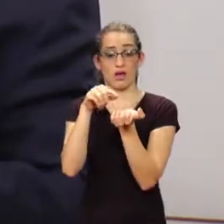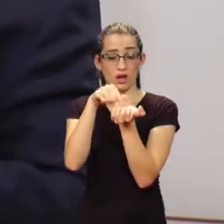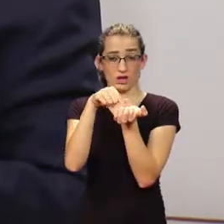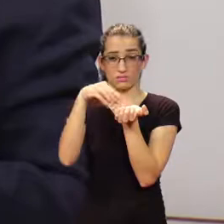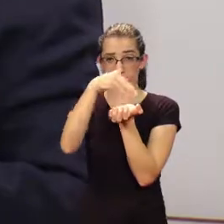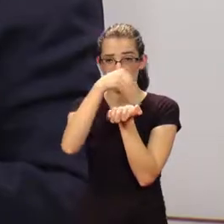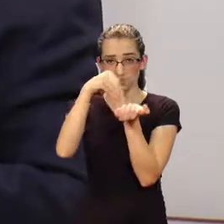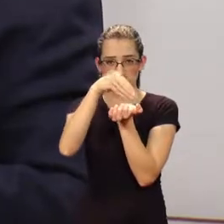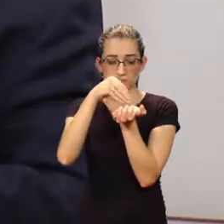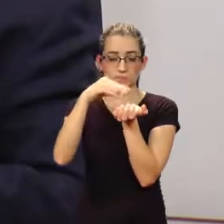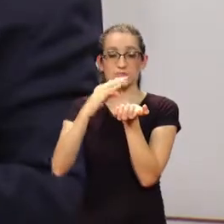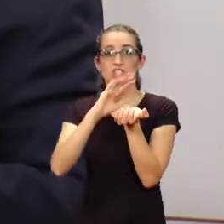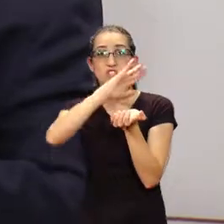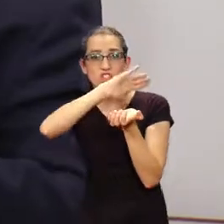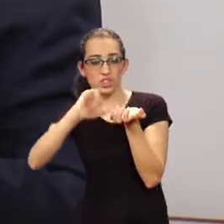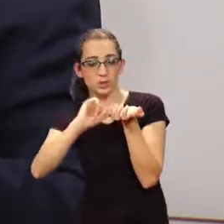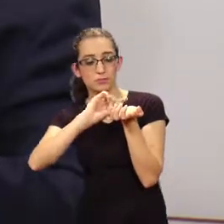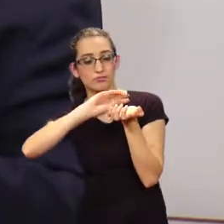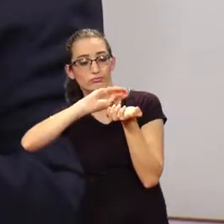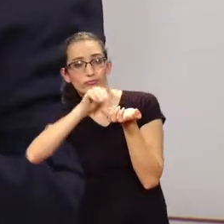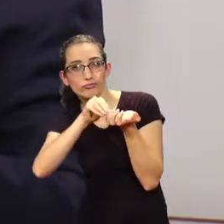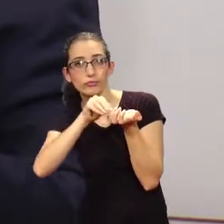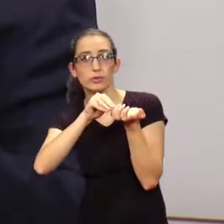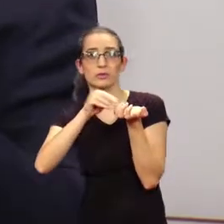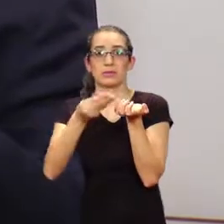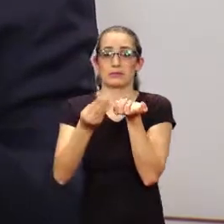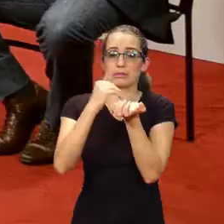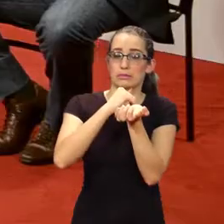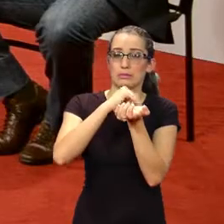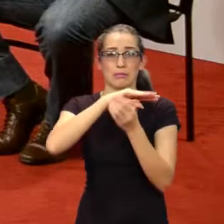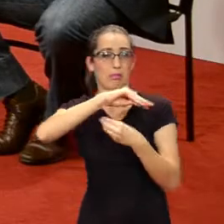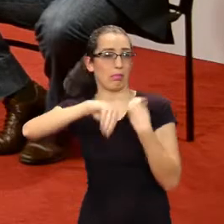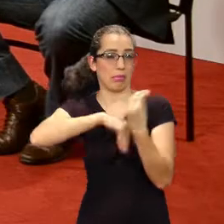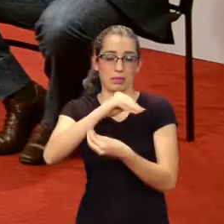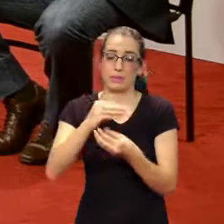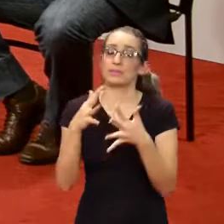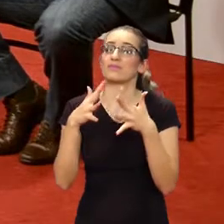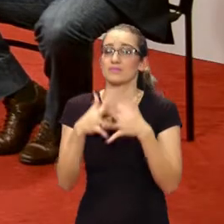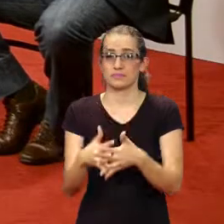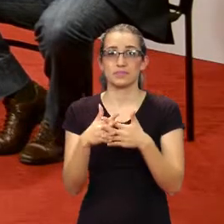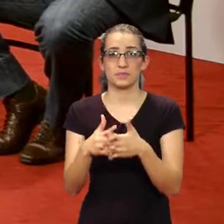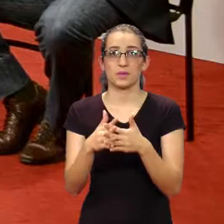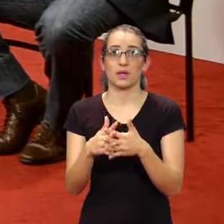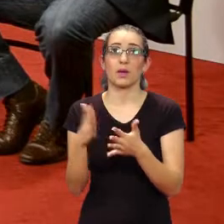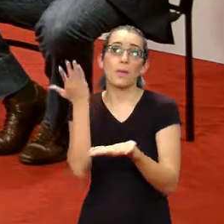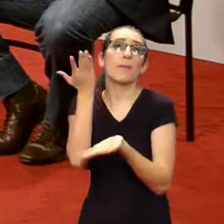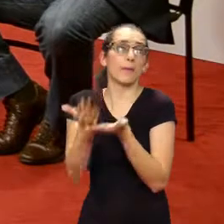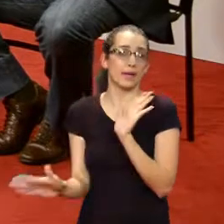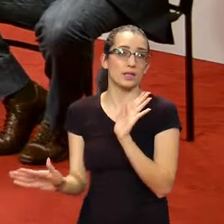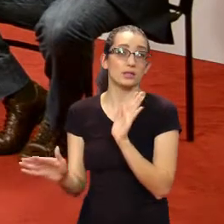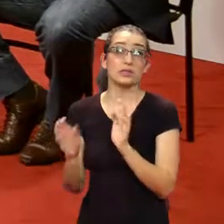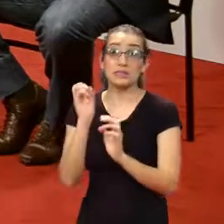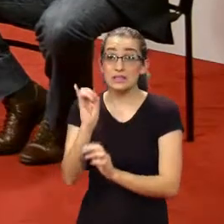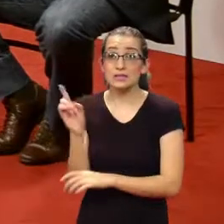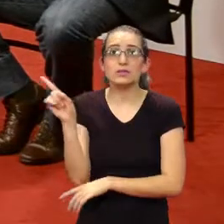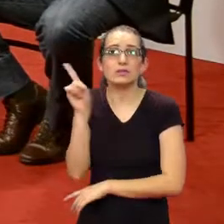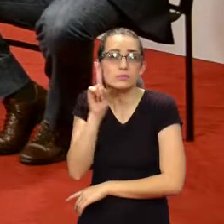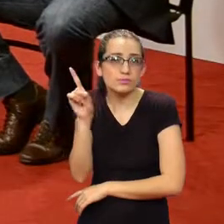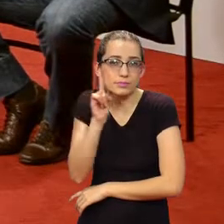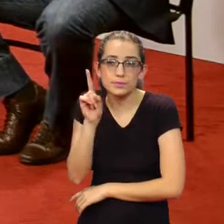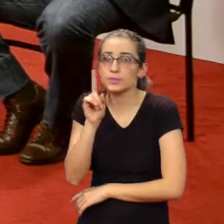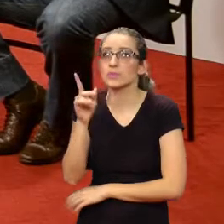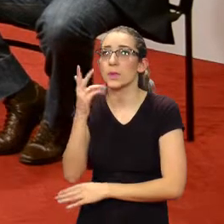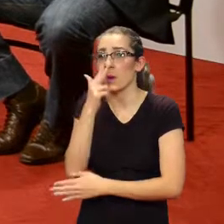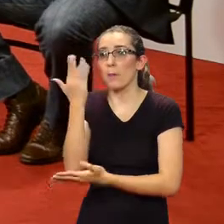dessa estrutura, dessa interface, e vai para a saliva e se perde, né? E aí esse processo de desmineralização sendo frequente, o